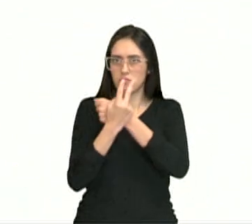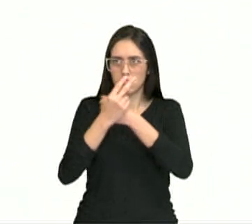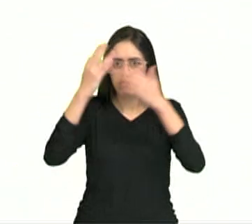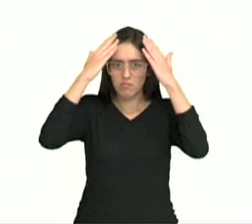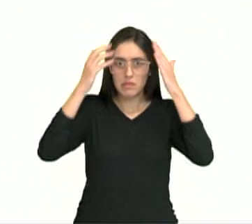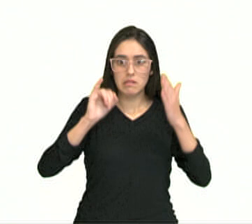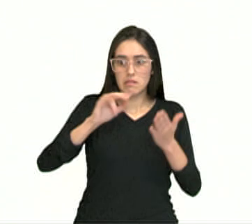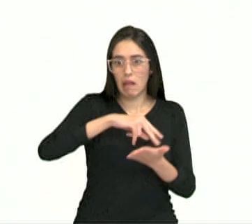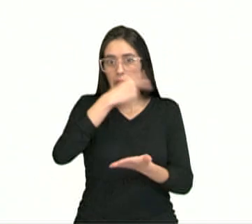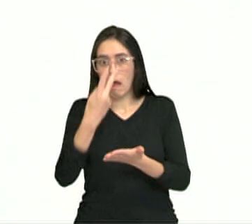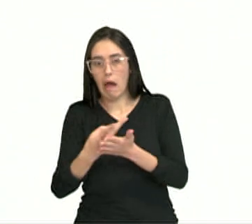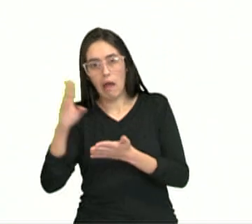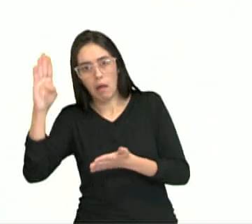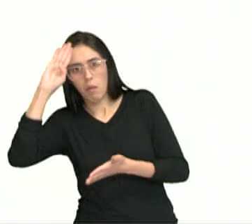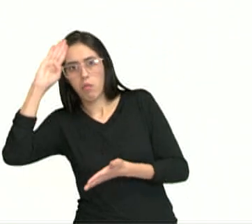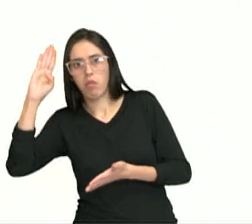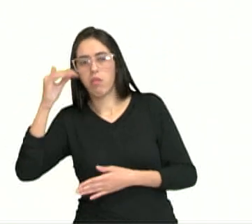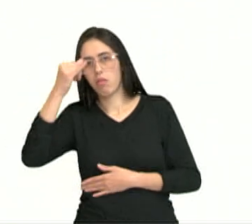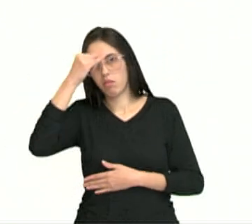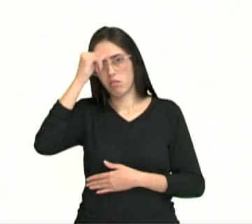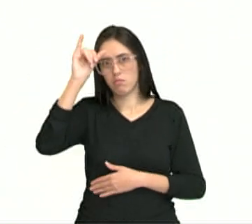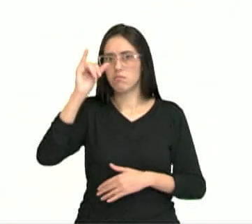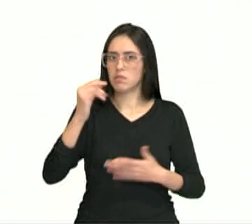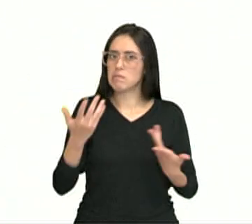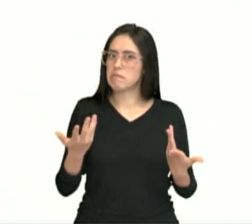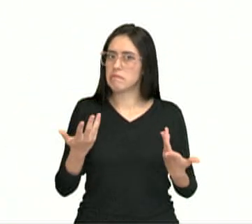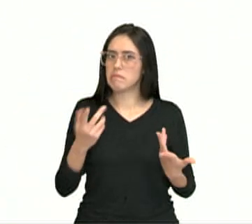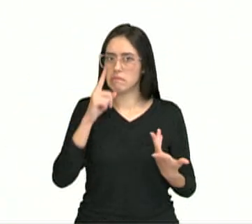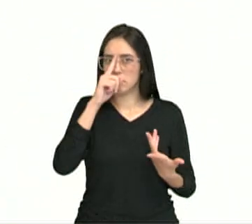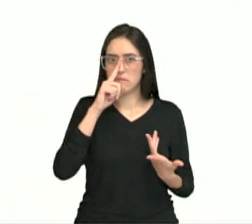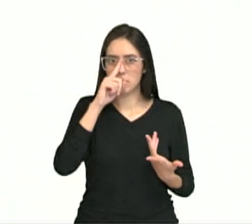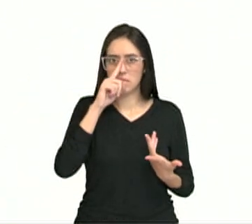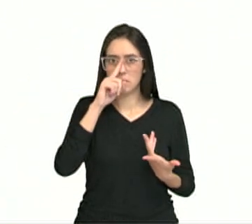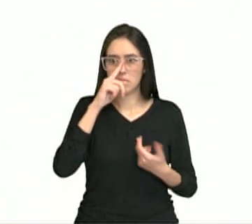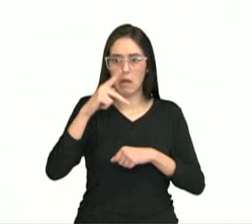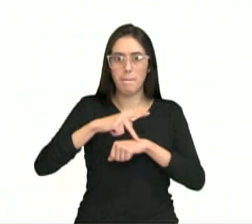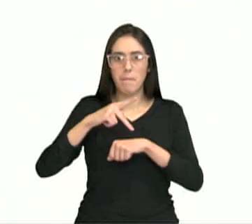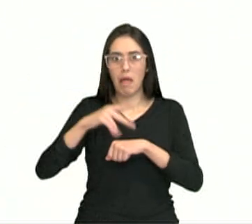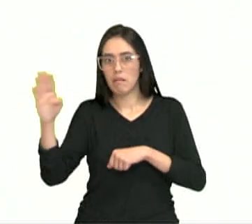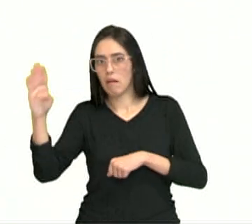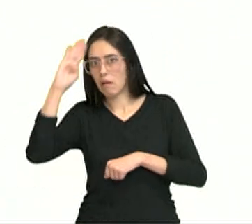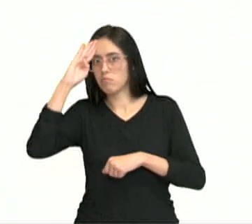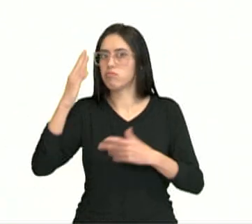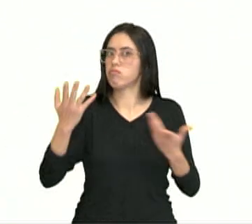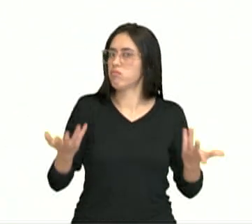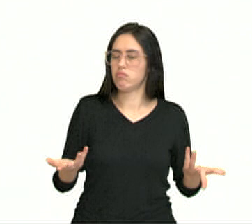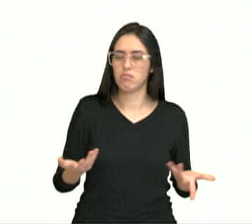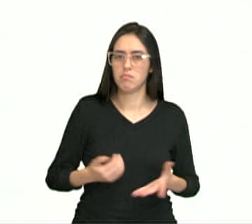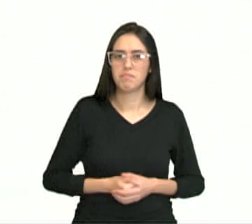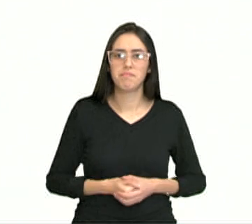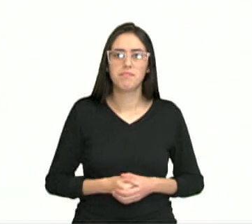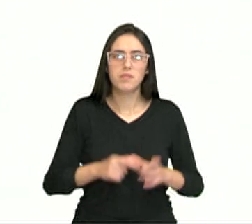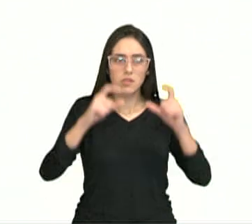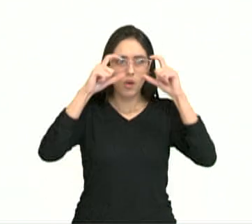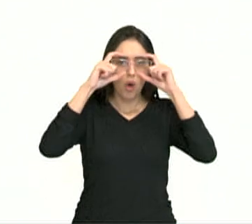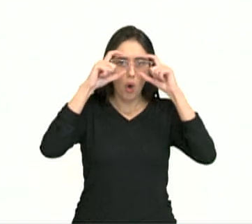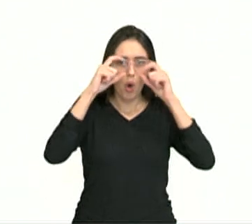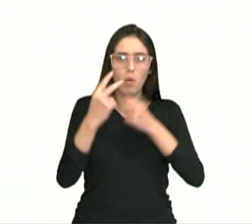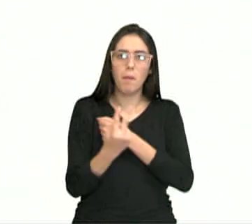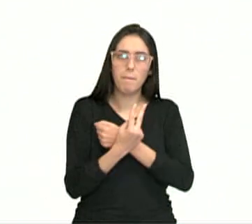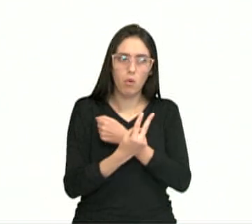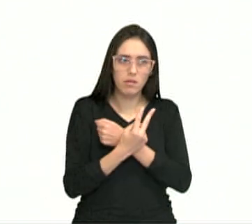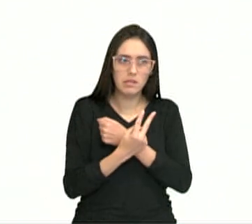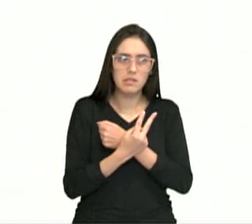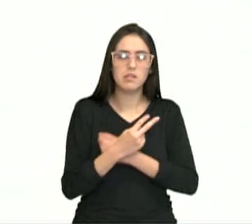queda nesse terreno acidentado, às vezes bater a cabeça numa pedra poderia ser muito perigoso. Óculos de proteção, como